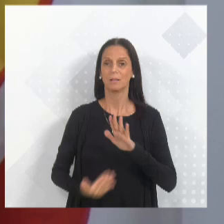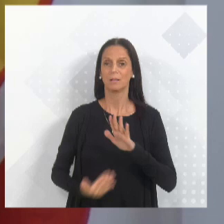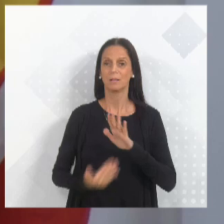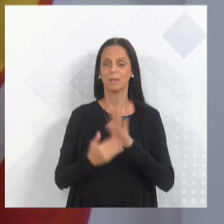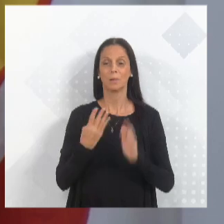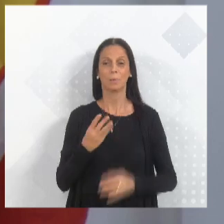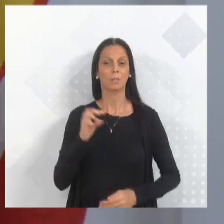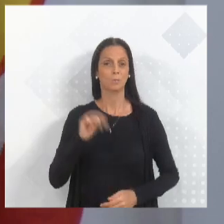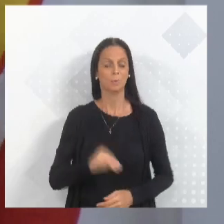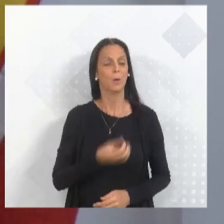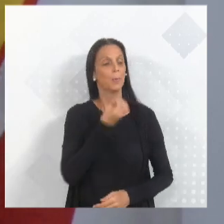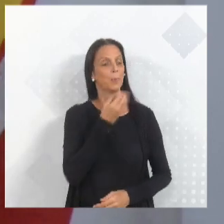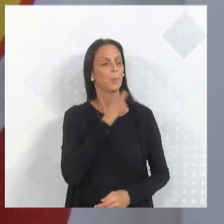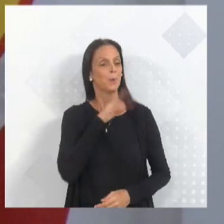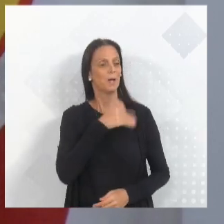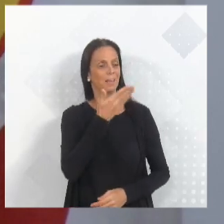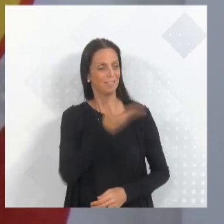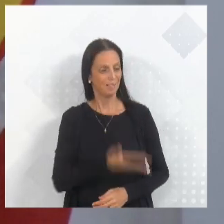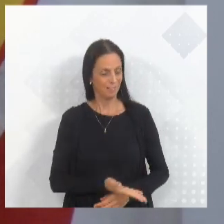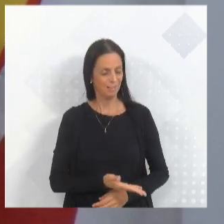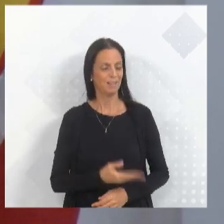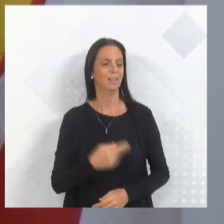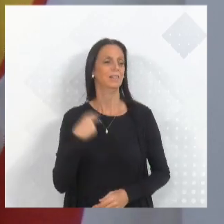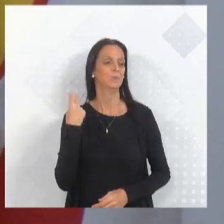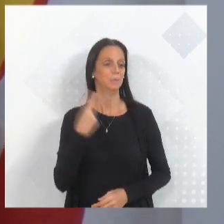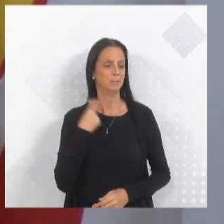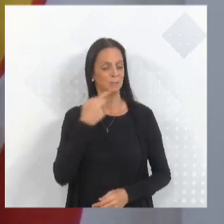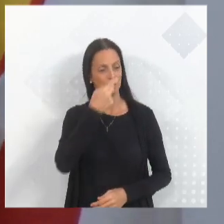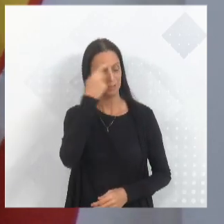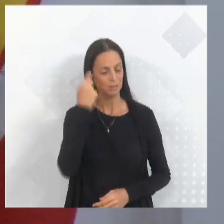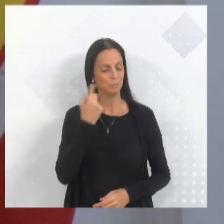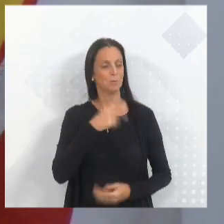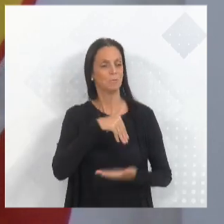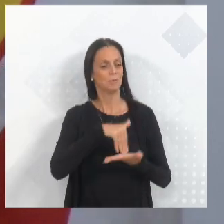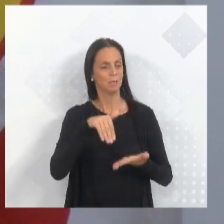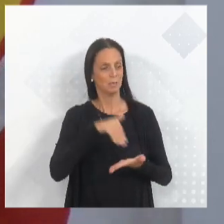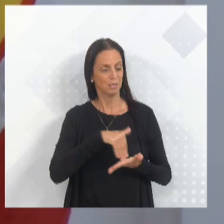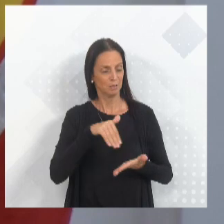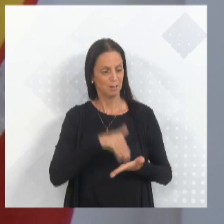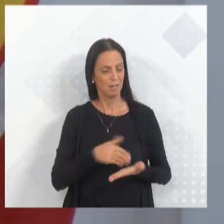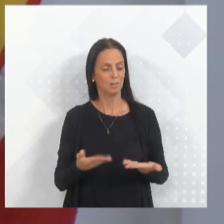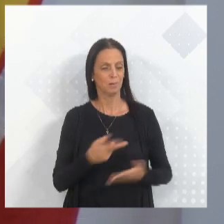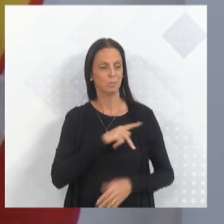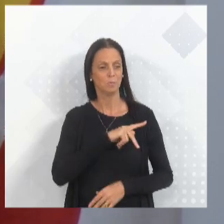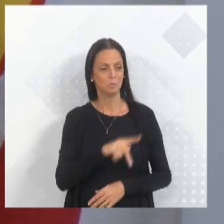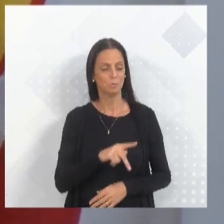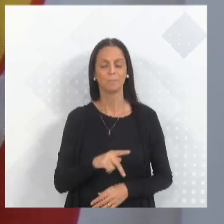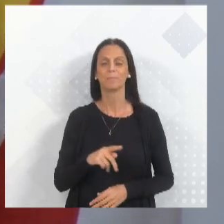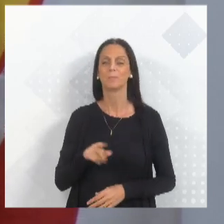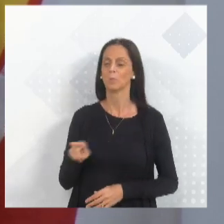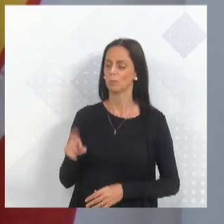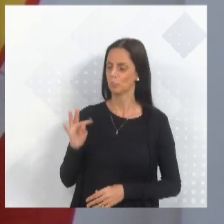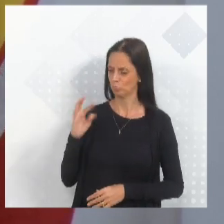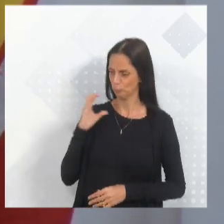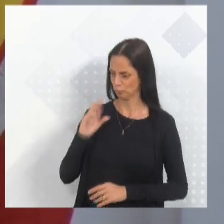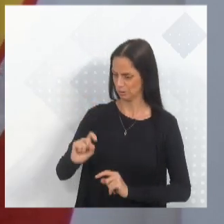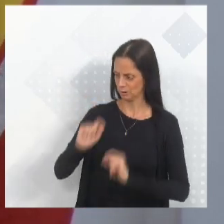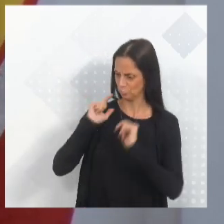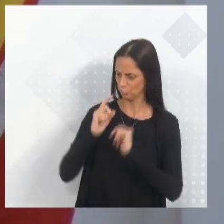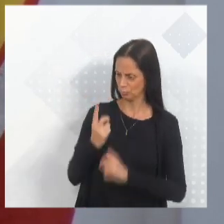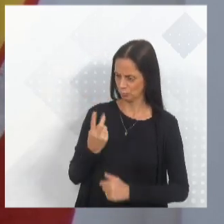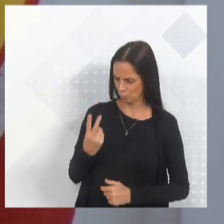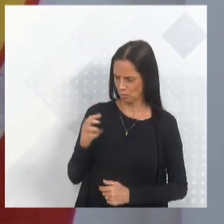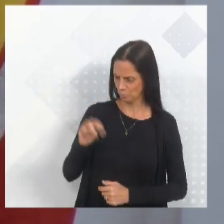Boa tarde Vereador Ito primeiro secretário conduzindo os trabalhos nessa tarde eu tenho mais 2 minutos Vereador Tuca é isso né agradeço